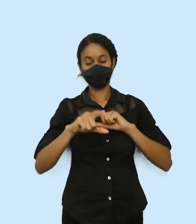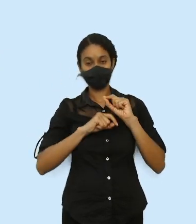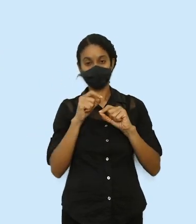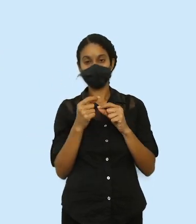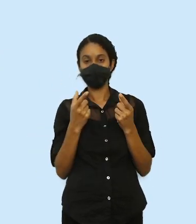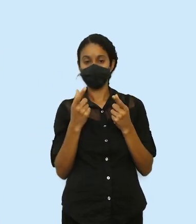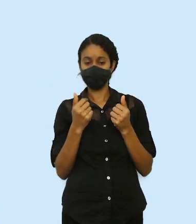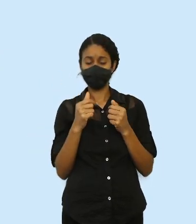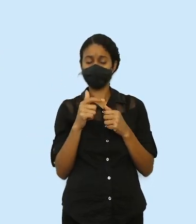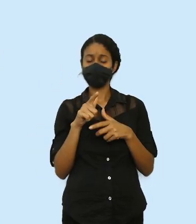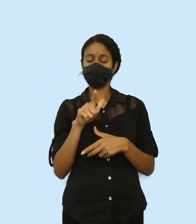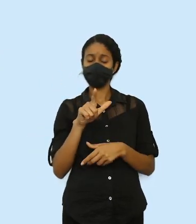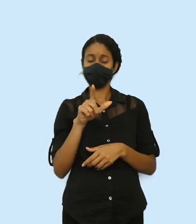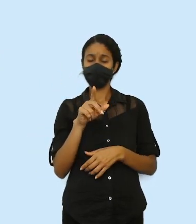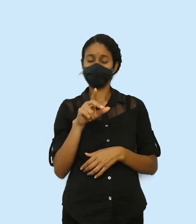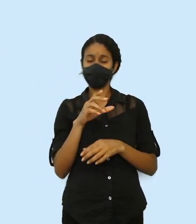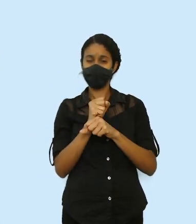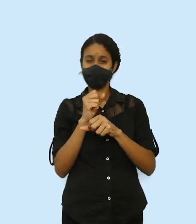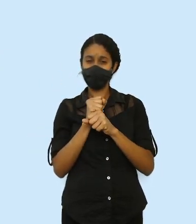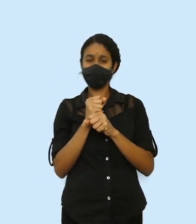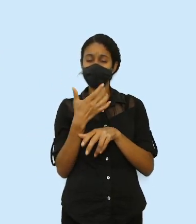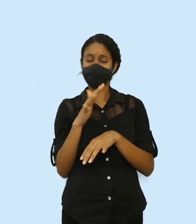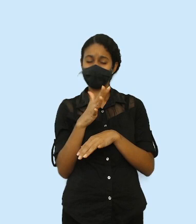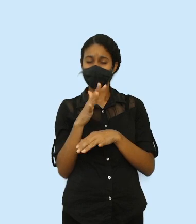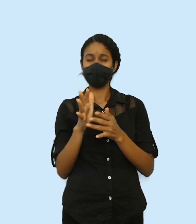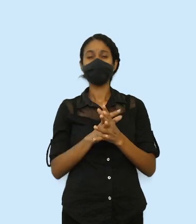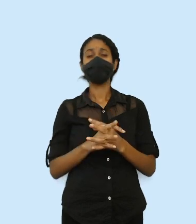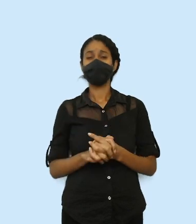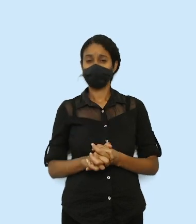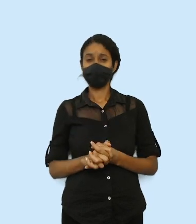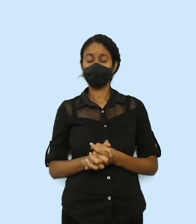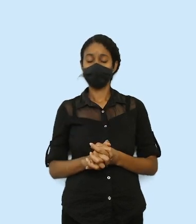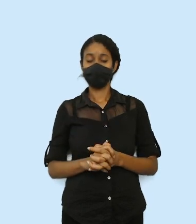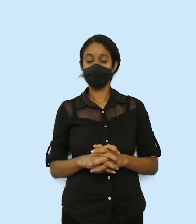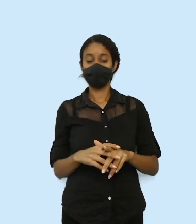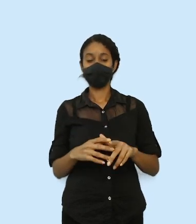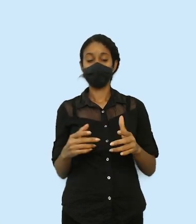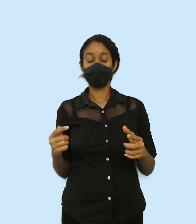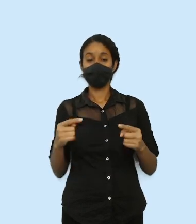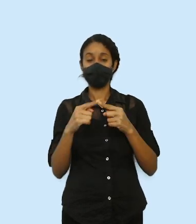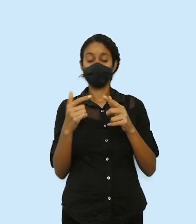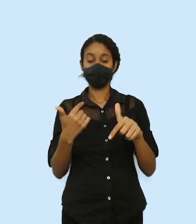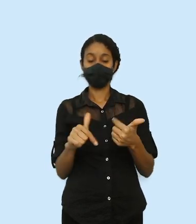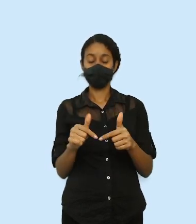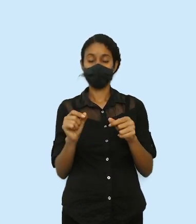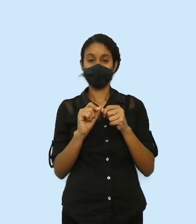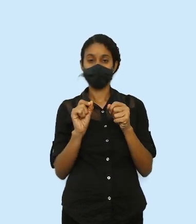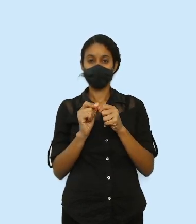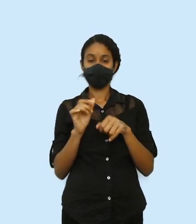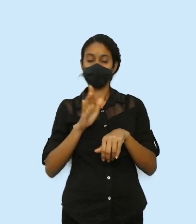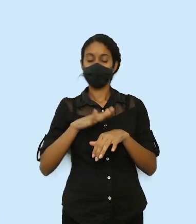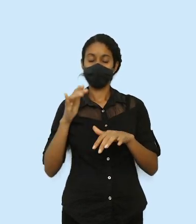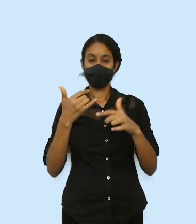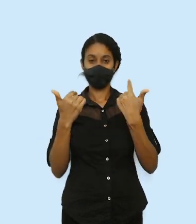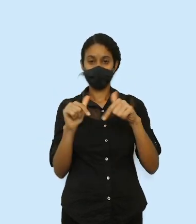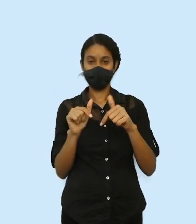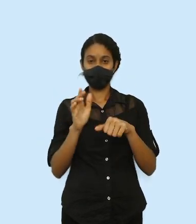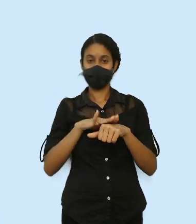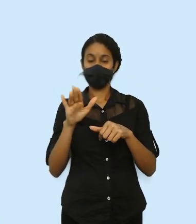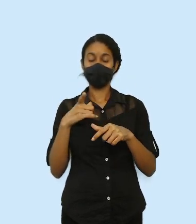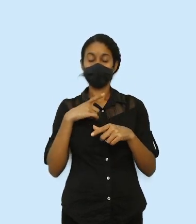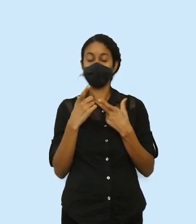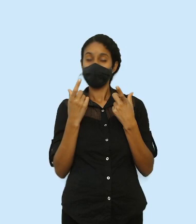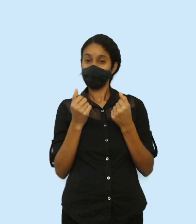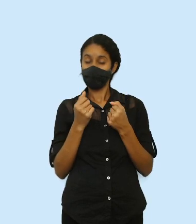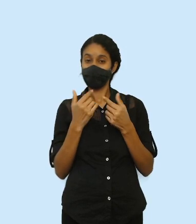um lucro mais ou menos razoável ao trabalho que elas têm que desenvolver. Quanto mais a gente trabalha, mais a gente